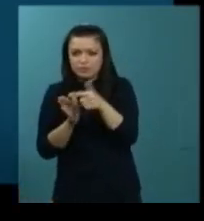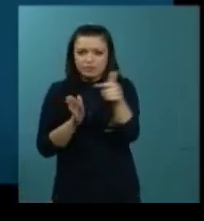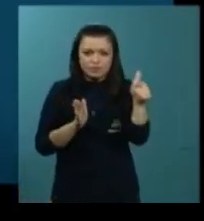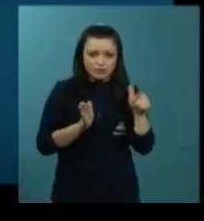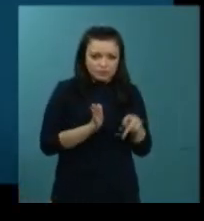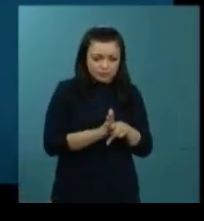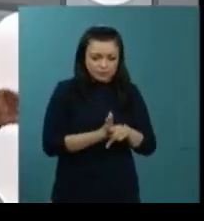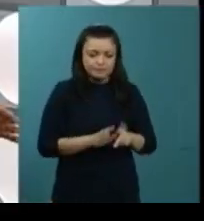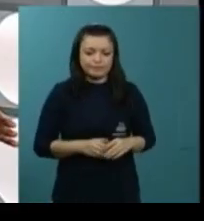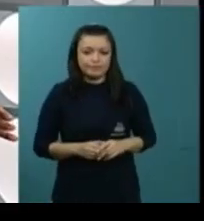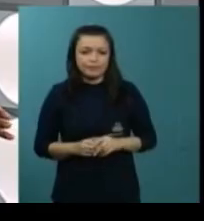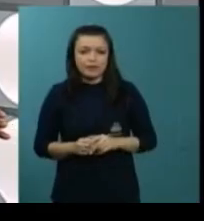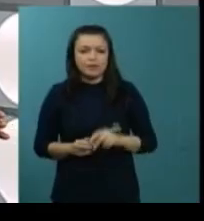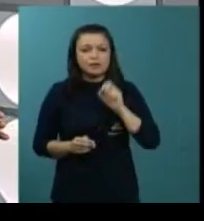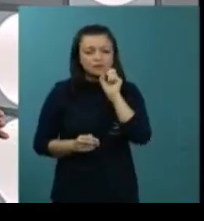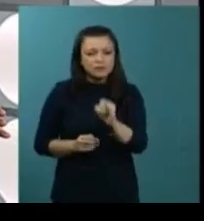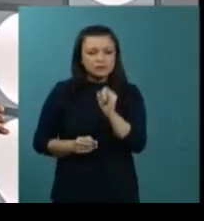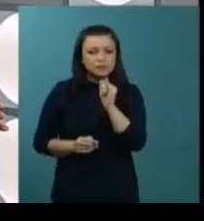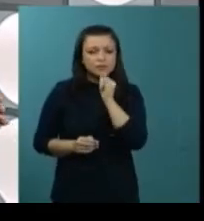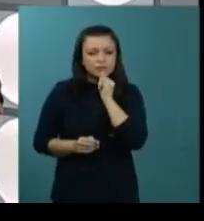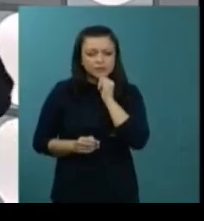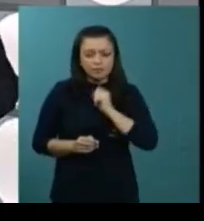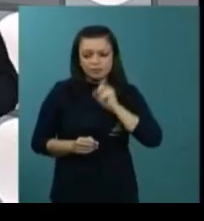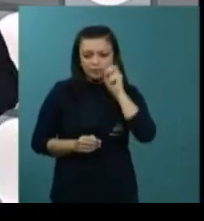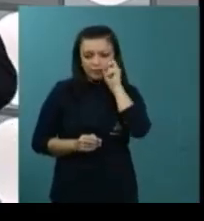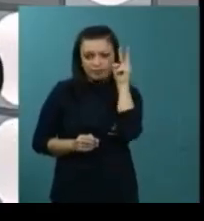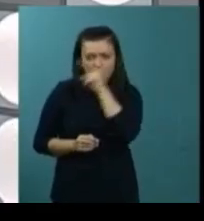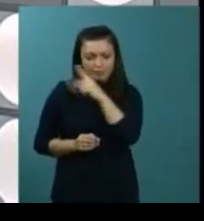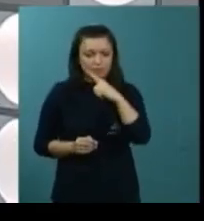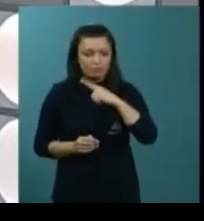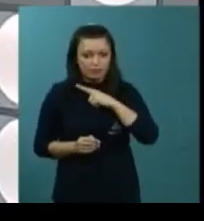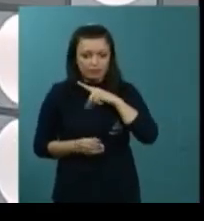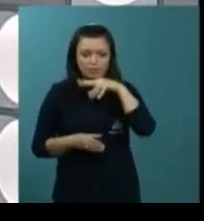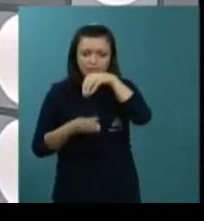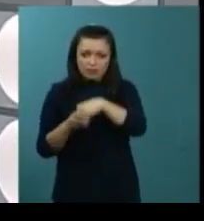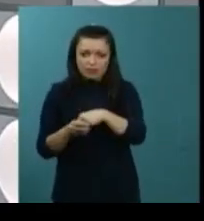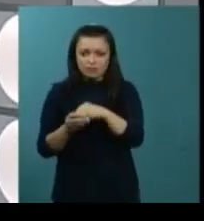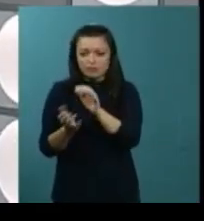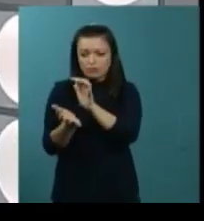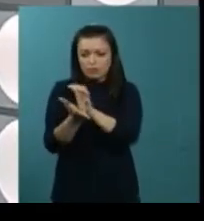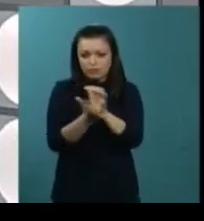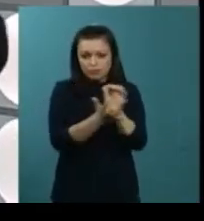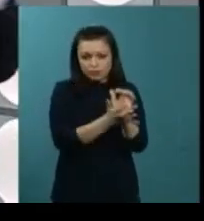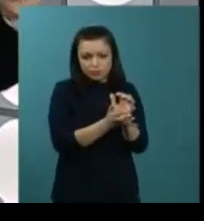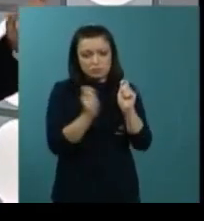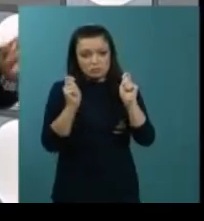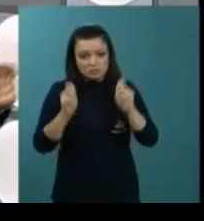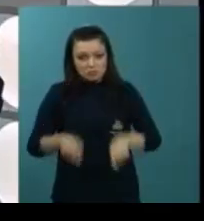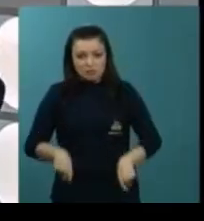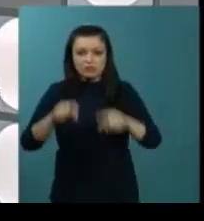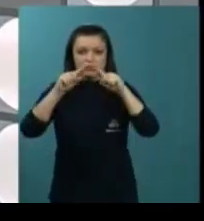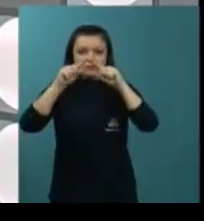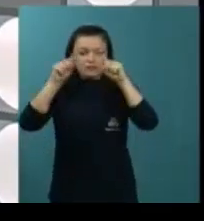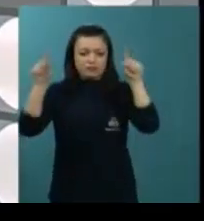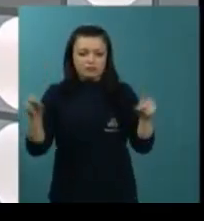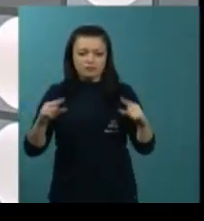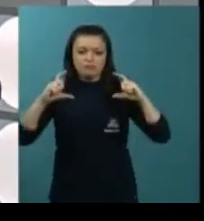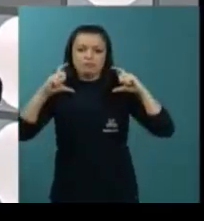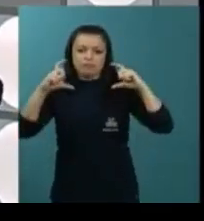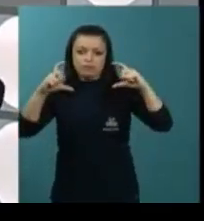Observem que se nós temos um conjunto, temos dentro de duas chaves ou dentro de uma linha